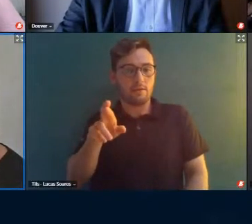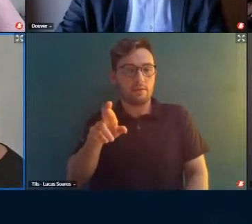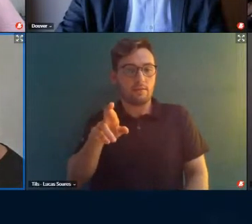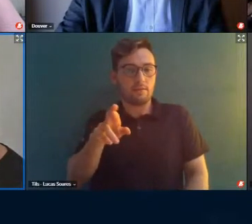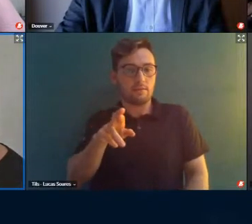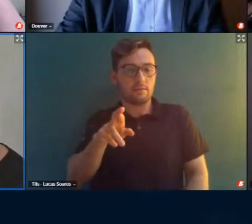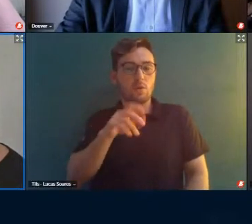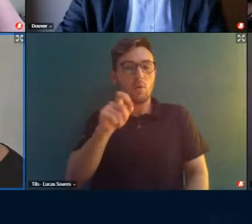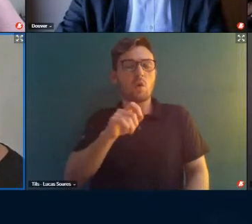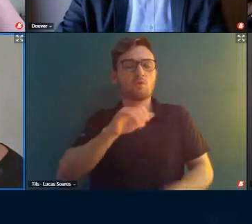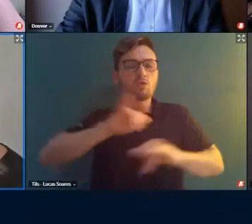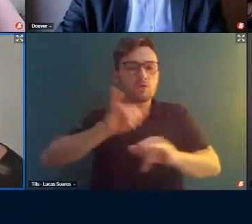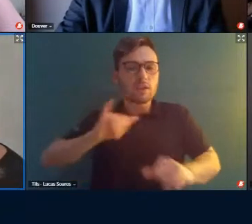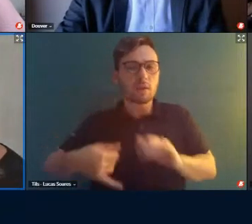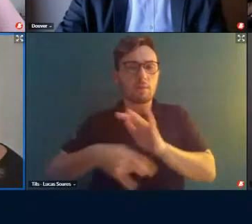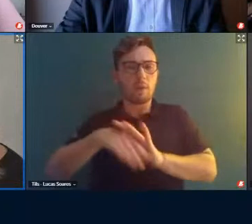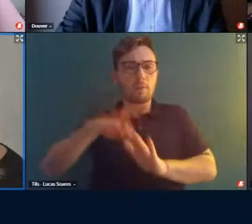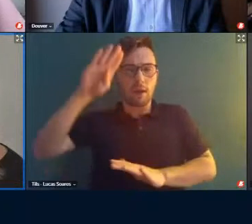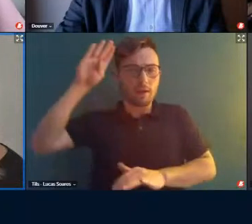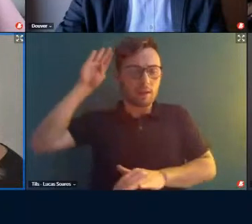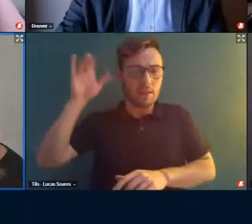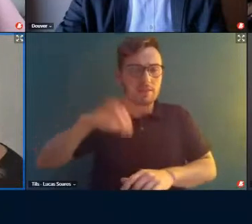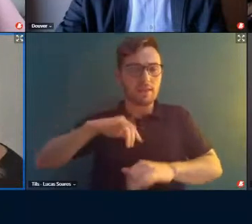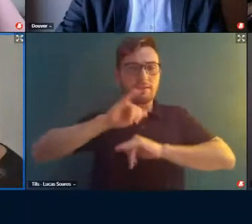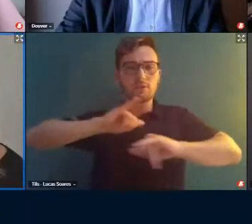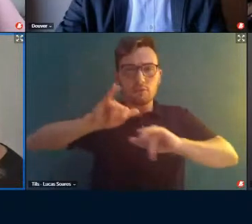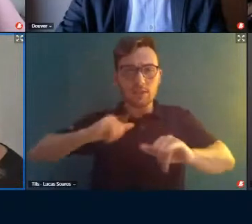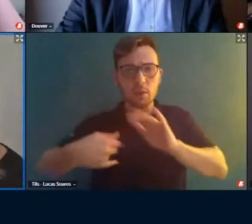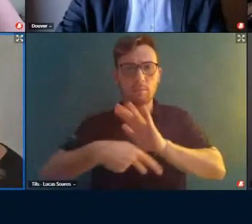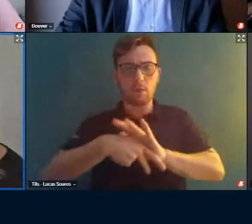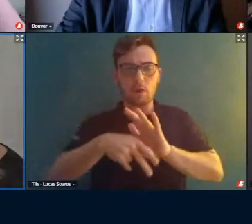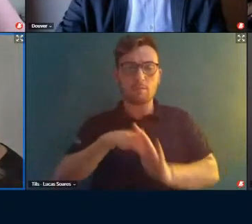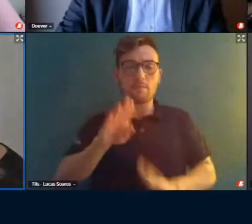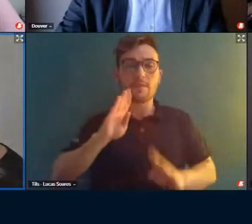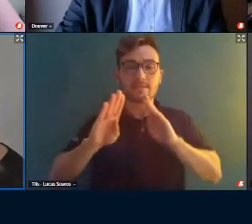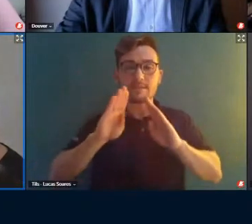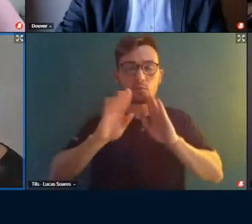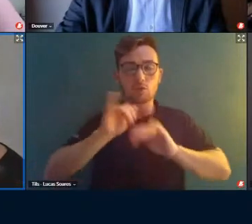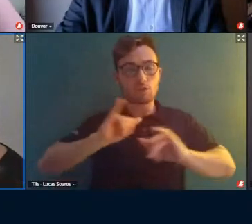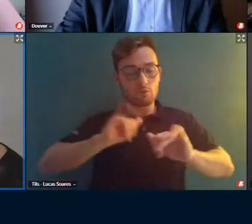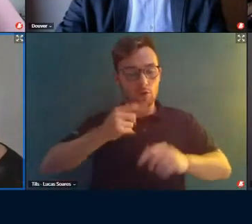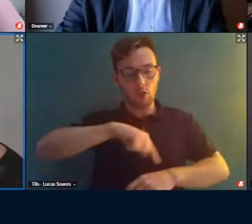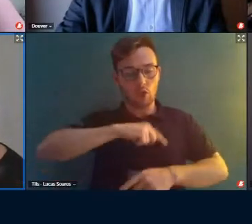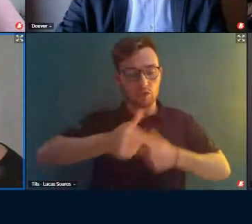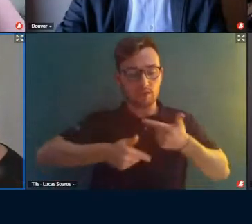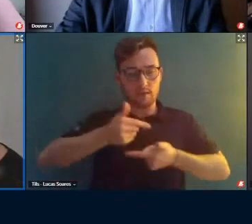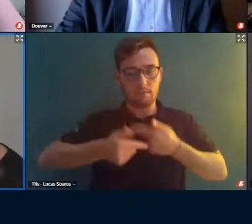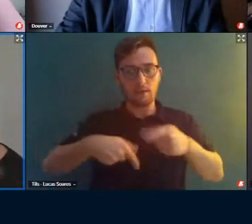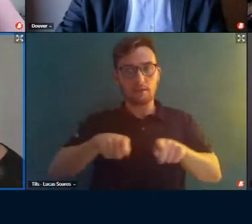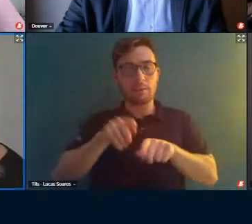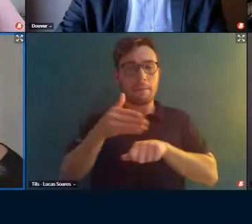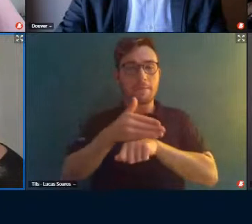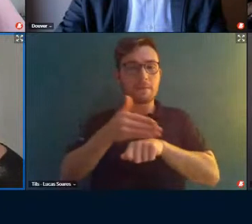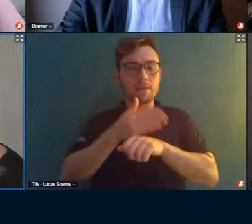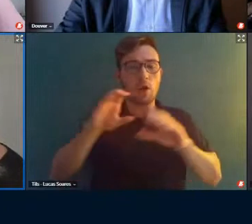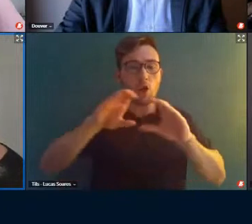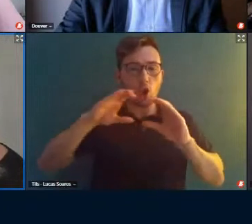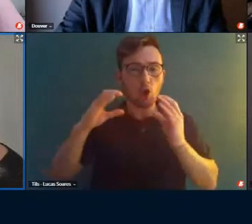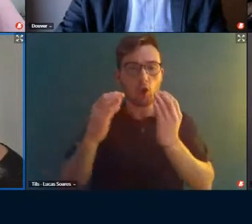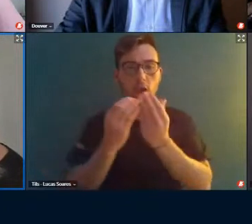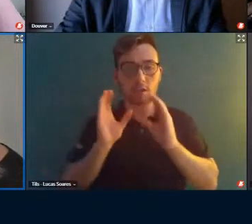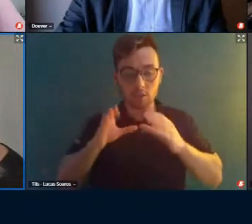no meio acadêmico? Nós temos uma página no Facebook que divulga um pouco do nosso trabalho e também nós participamos em congresso, né, o